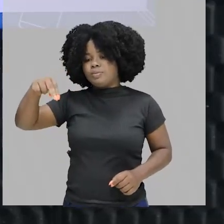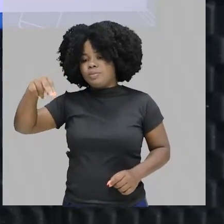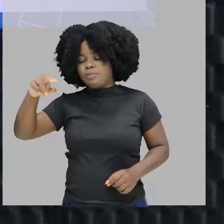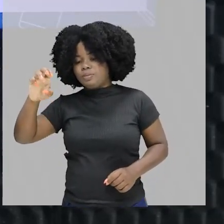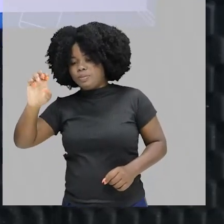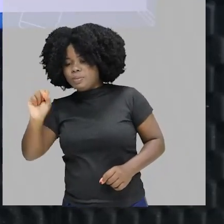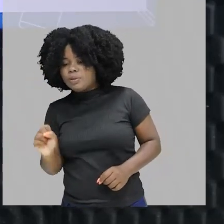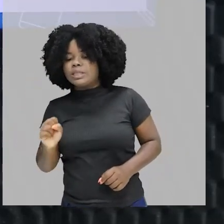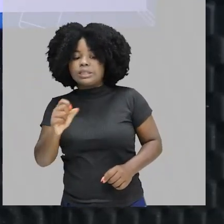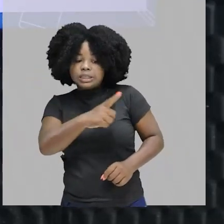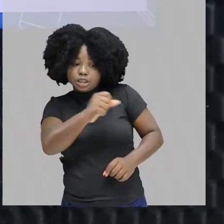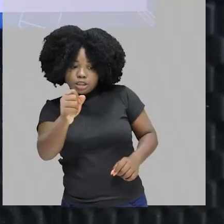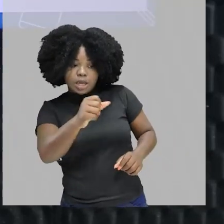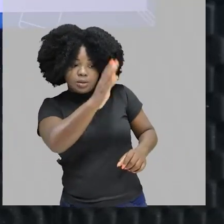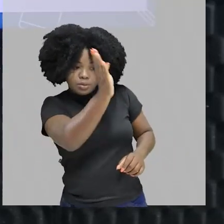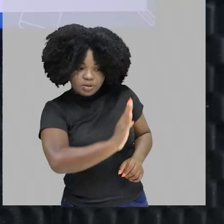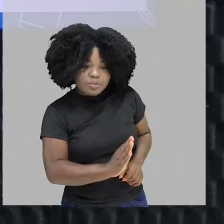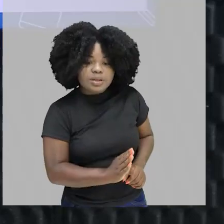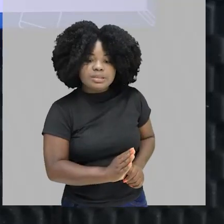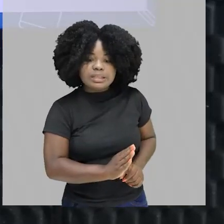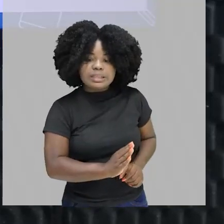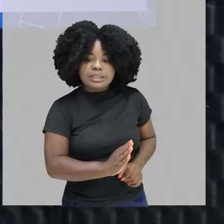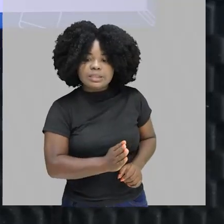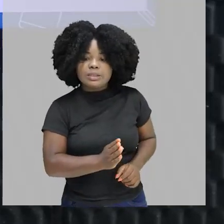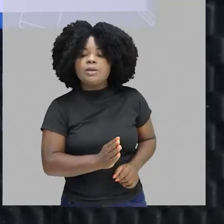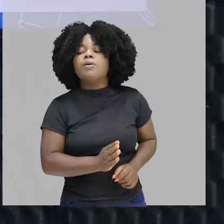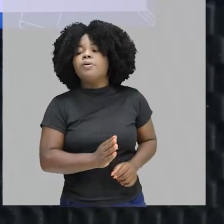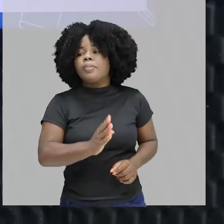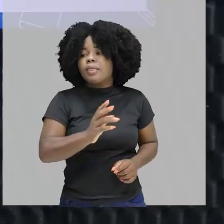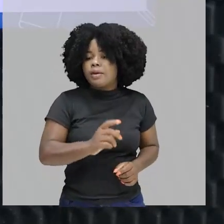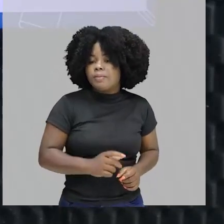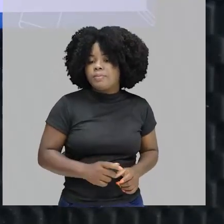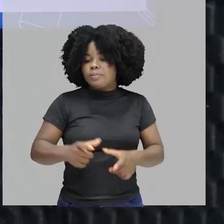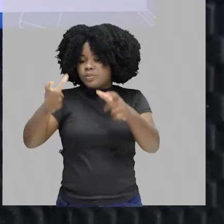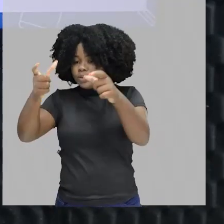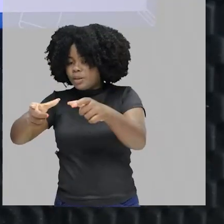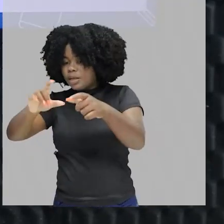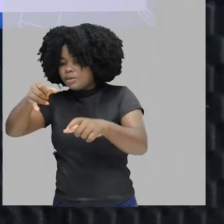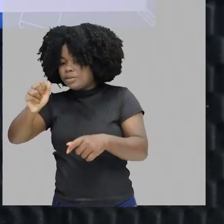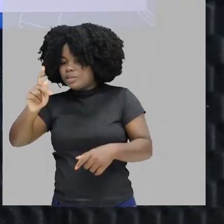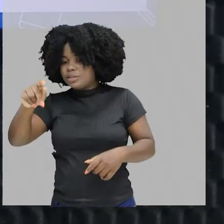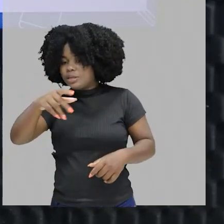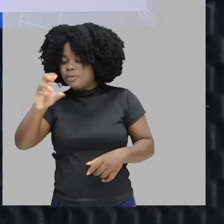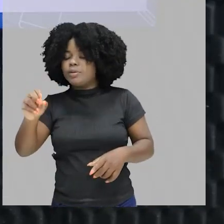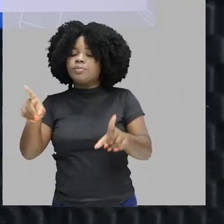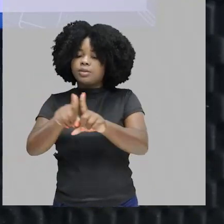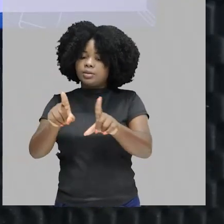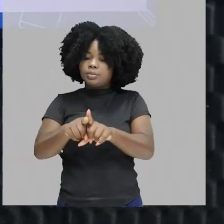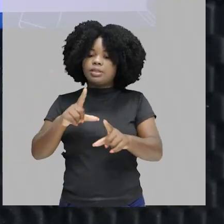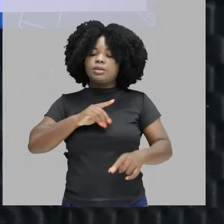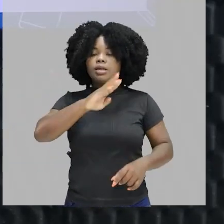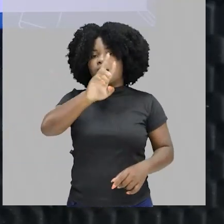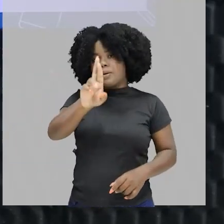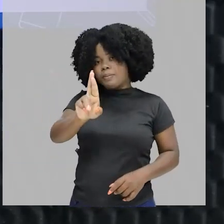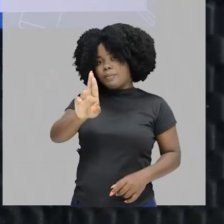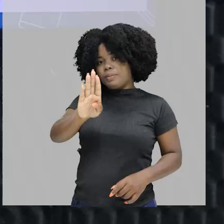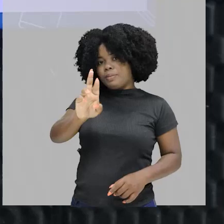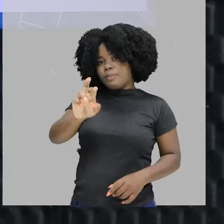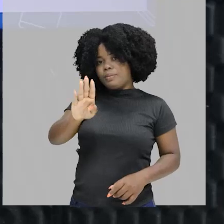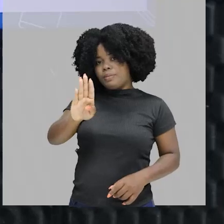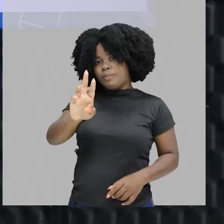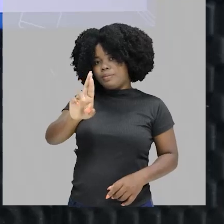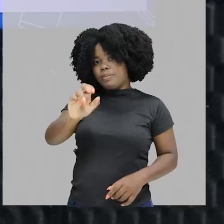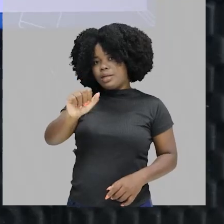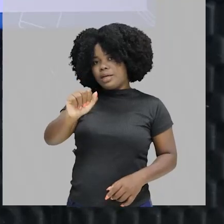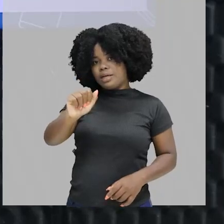ou seja, eles estão saindo do Brasil, eles são emigrantes. Um outro exemplo, os chamados brasiguaios,